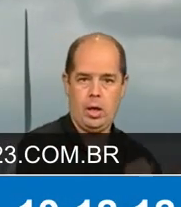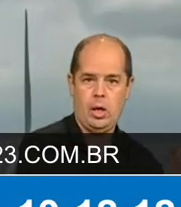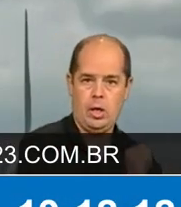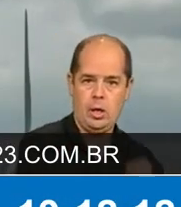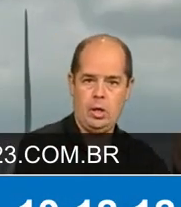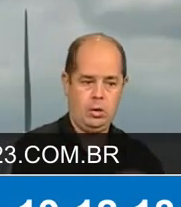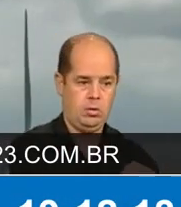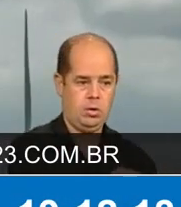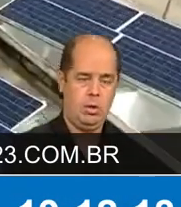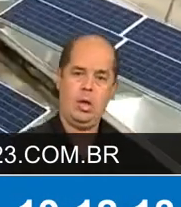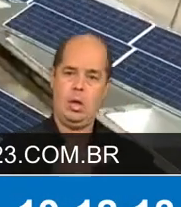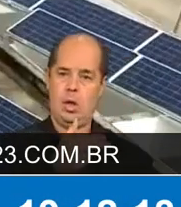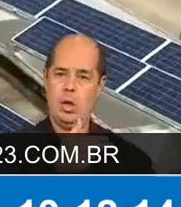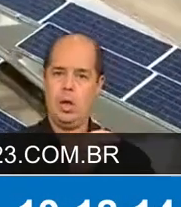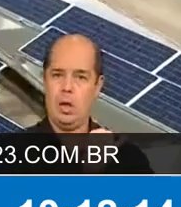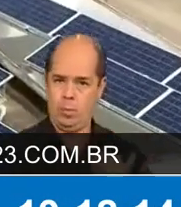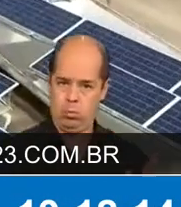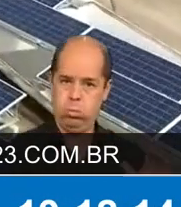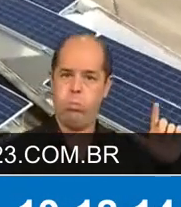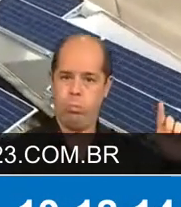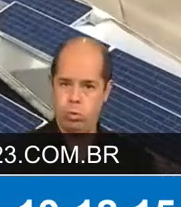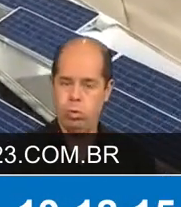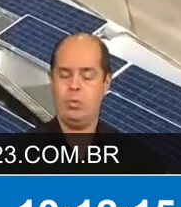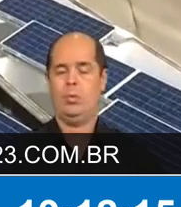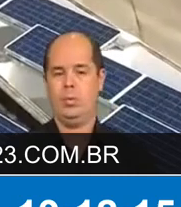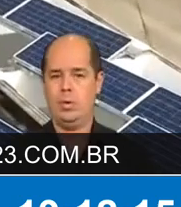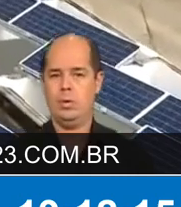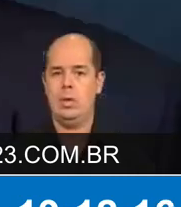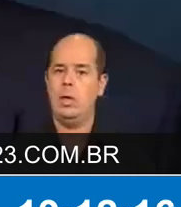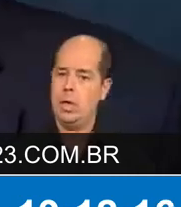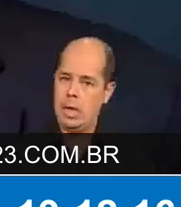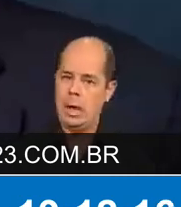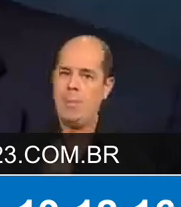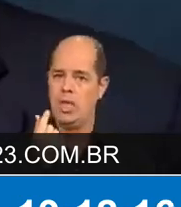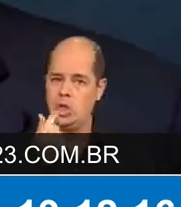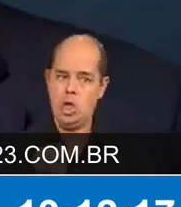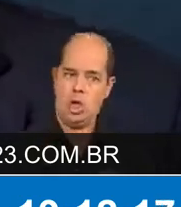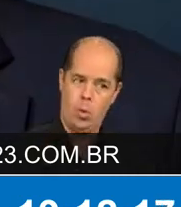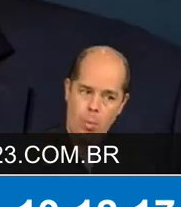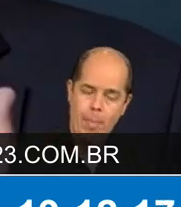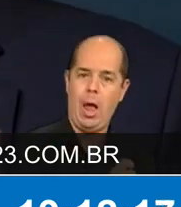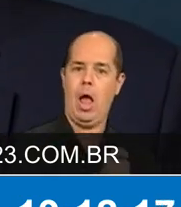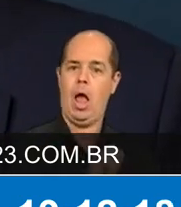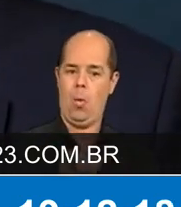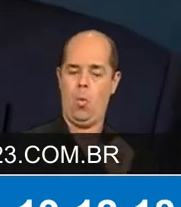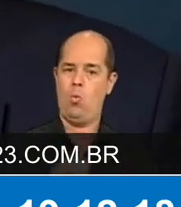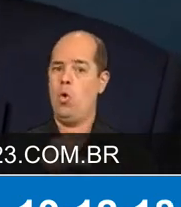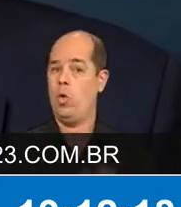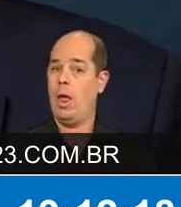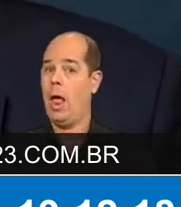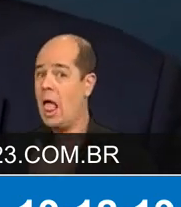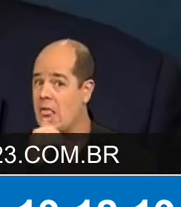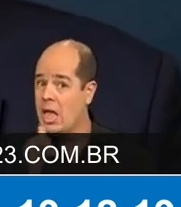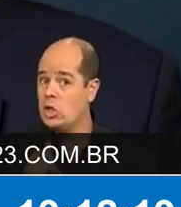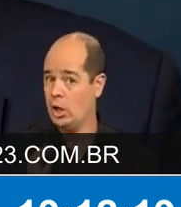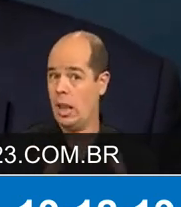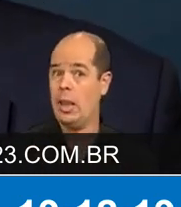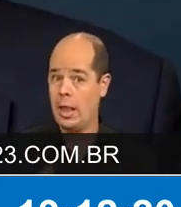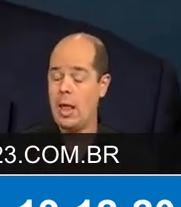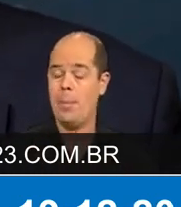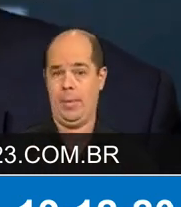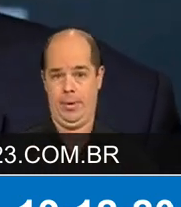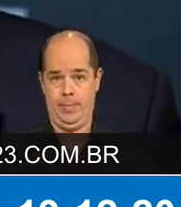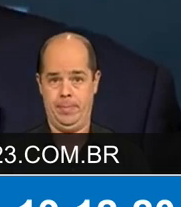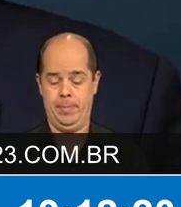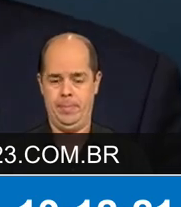do financiamento para a transição energética. Para que a gente possa ter financiamento competitivo e que